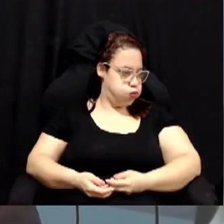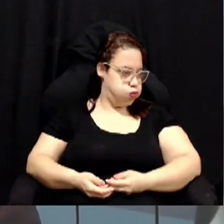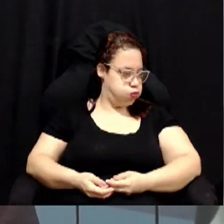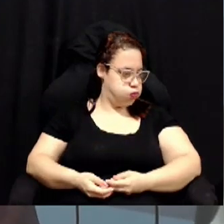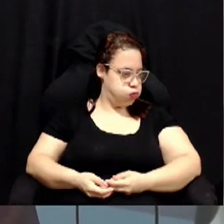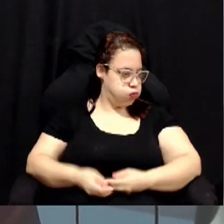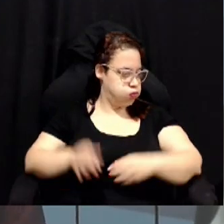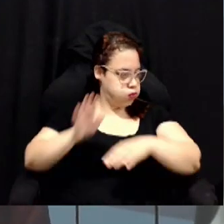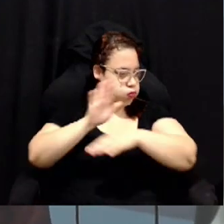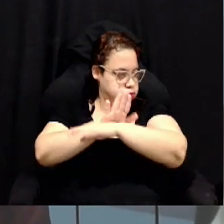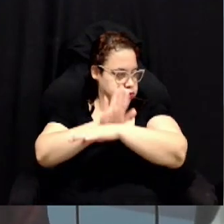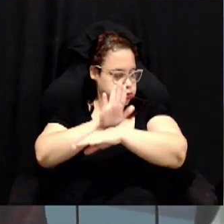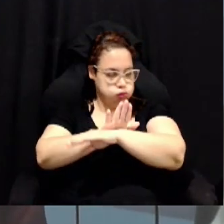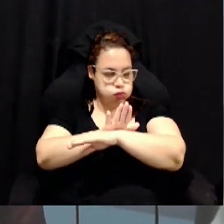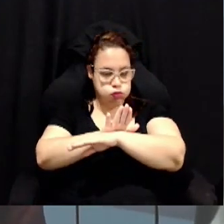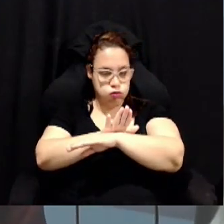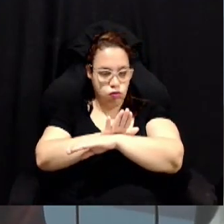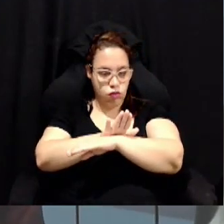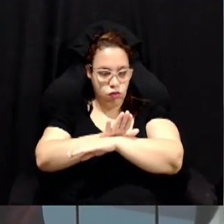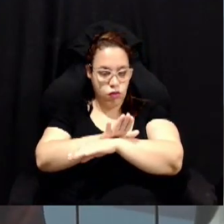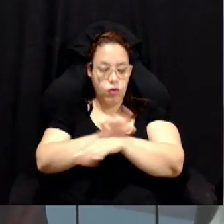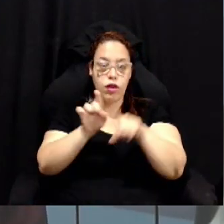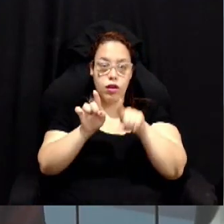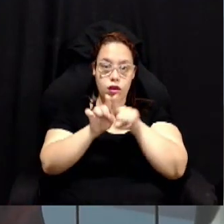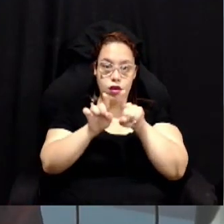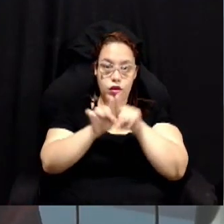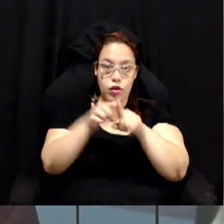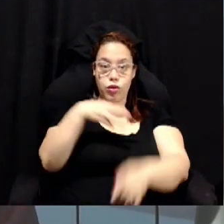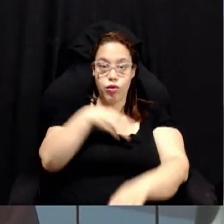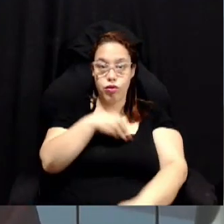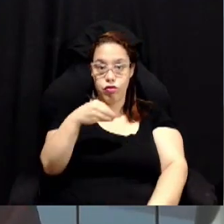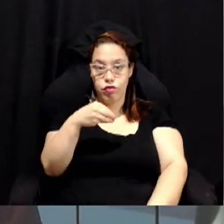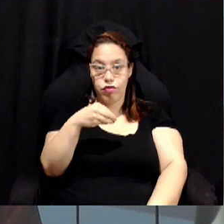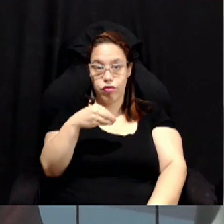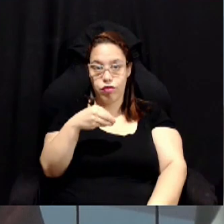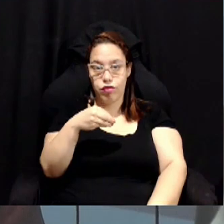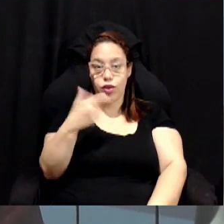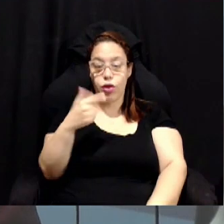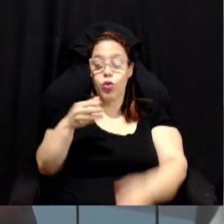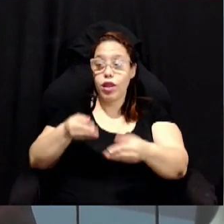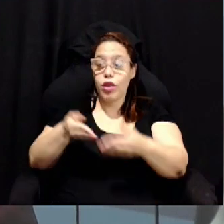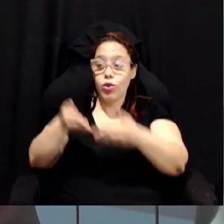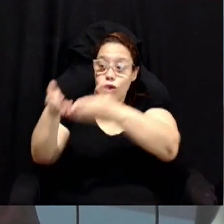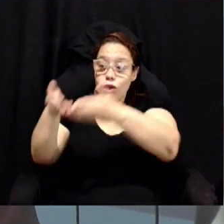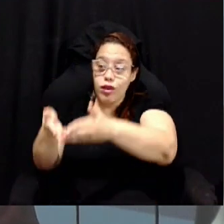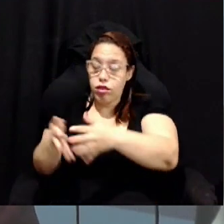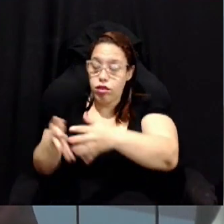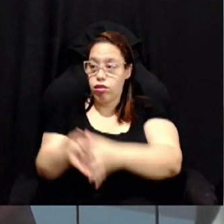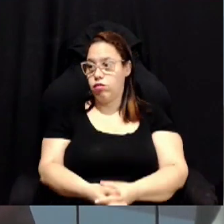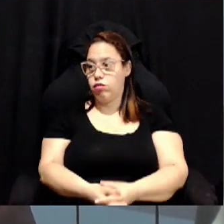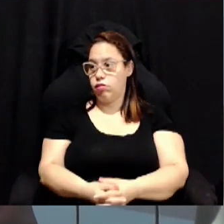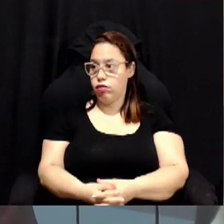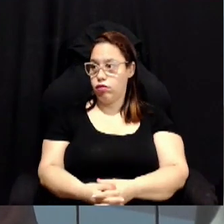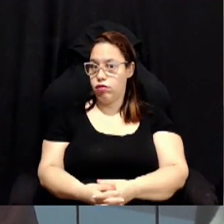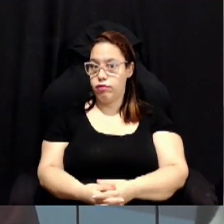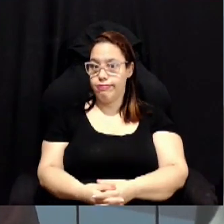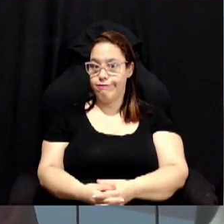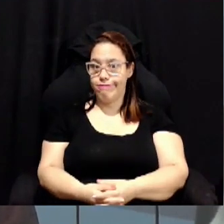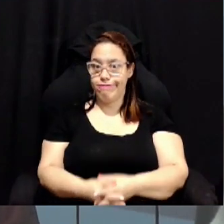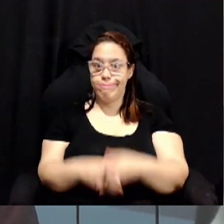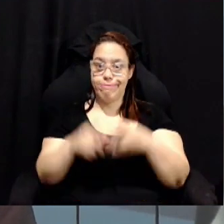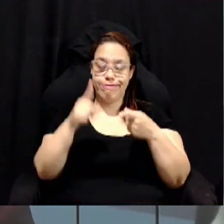ajuda, e aí você também tem o seu filho numa condição, você não tem com quem deixar. Então, eu acho que essas questões, a gente vai